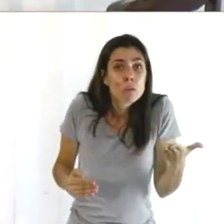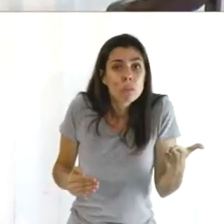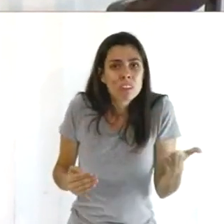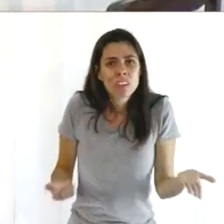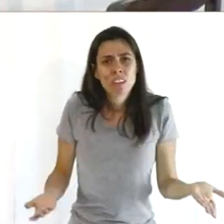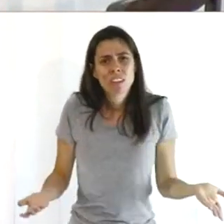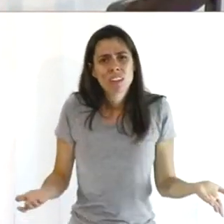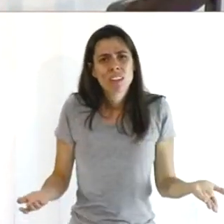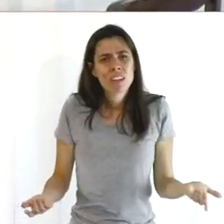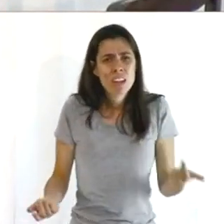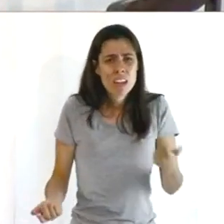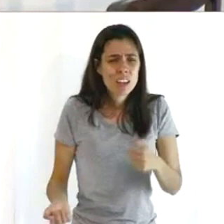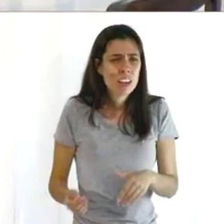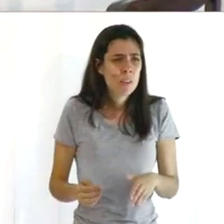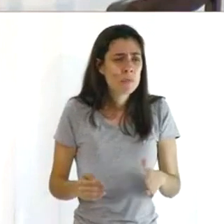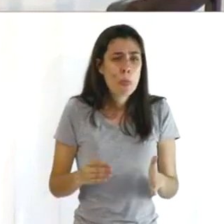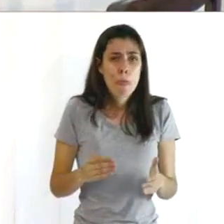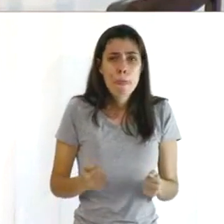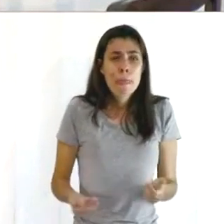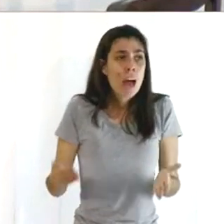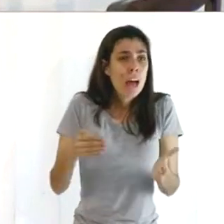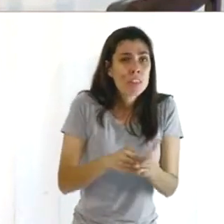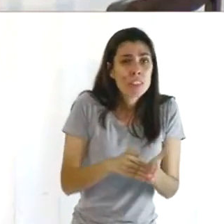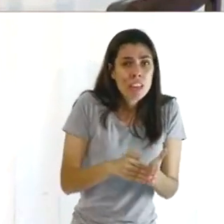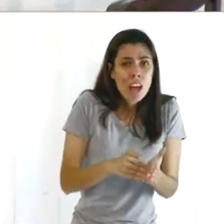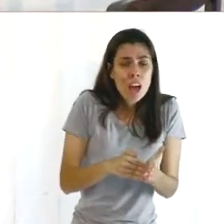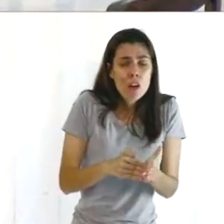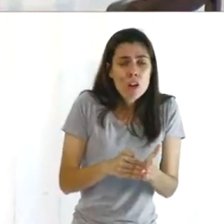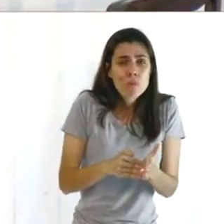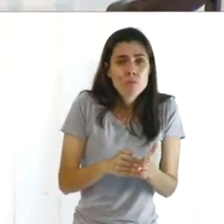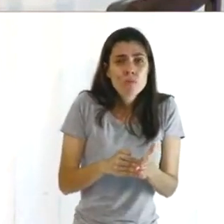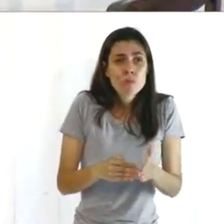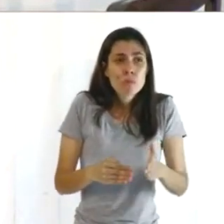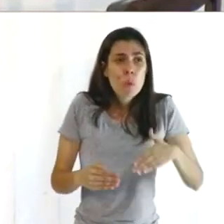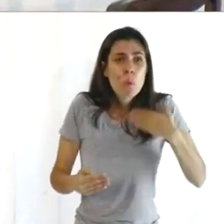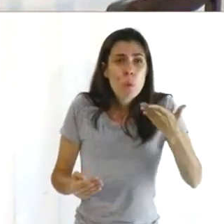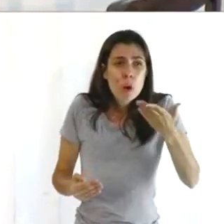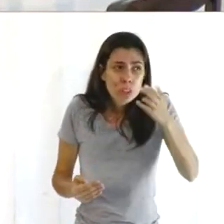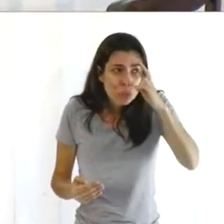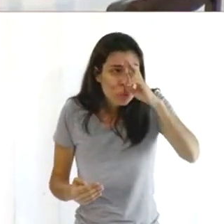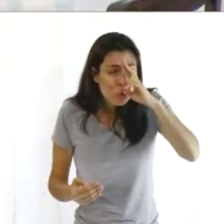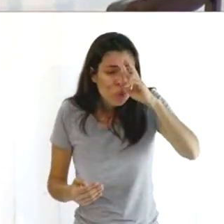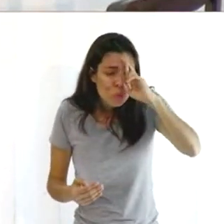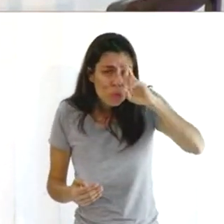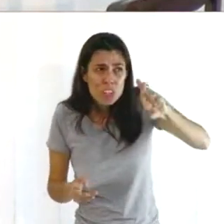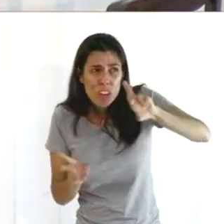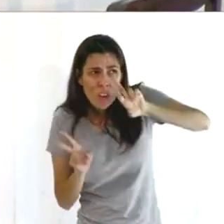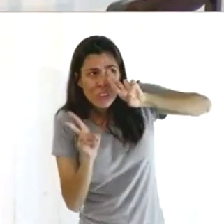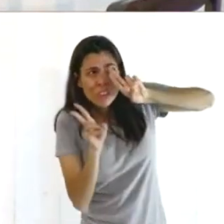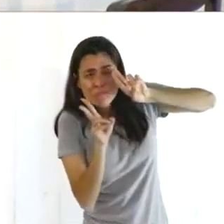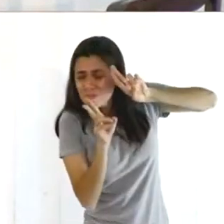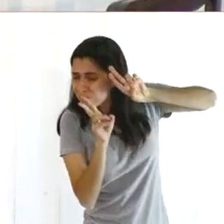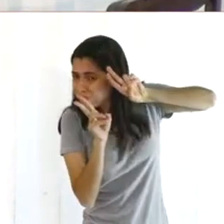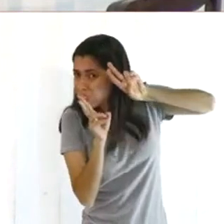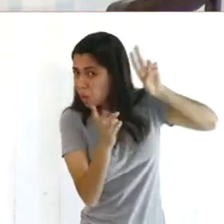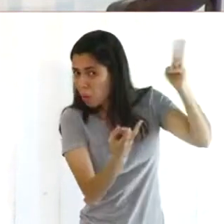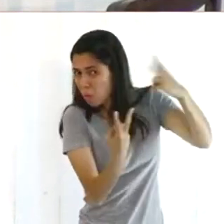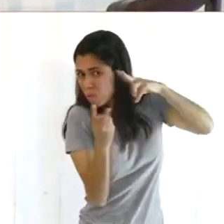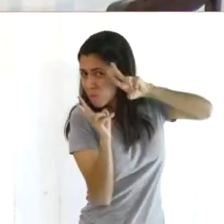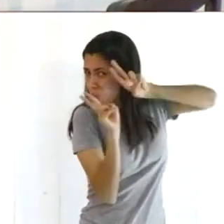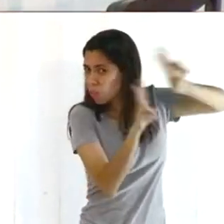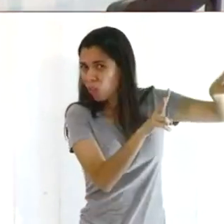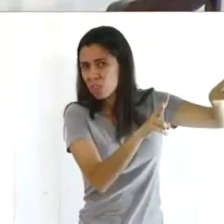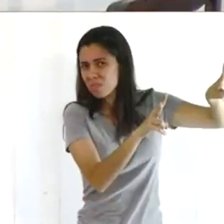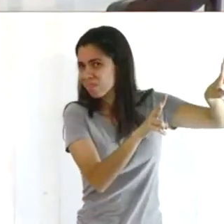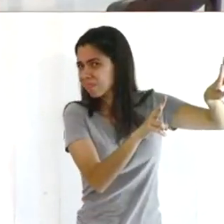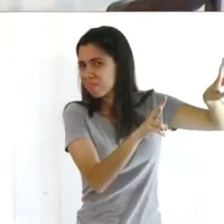relutando dentro de minha alma? E depois ainda no final do verso 2, até quando se erguerá contra mim o meu inimigo?